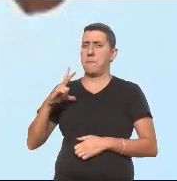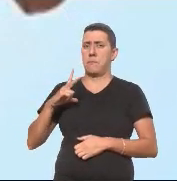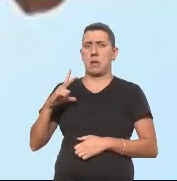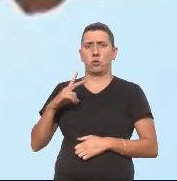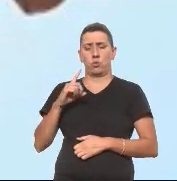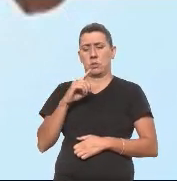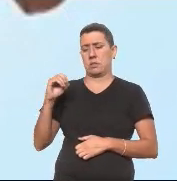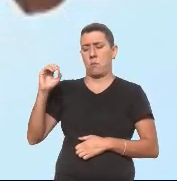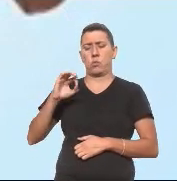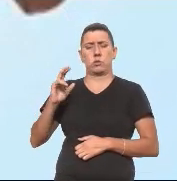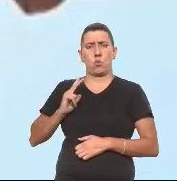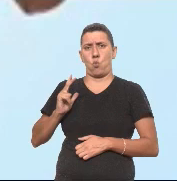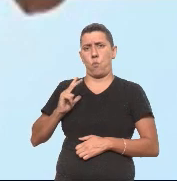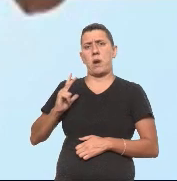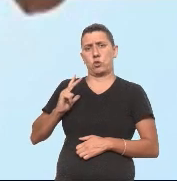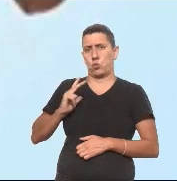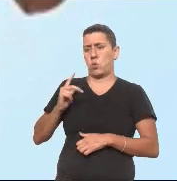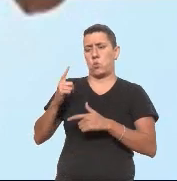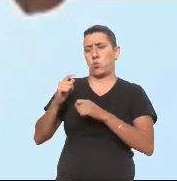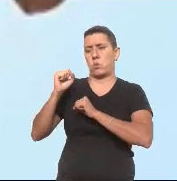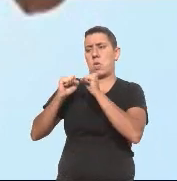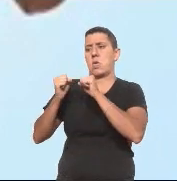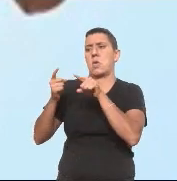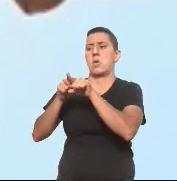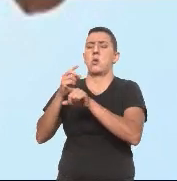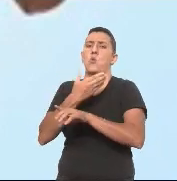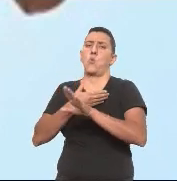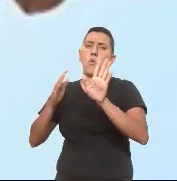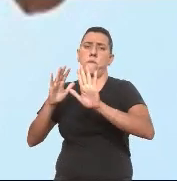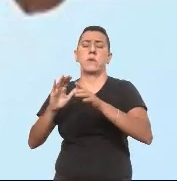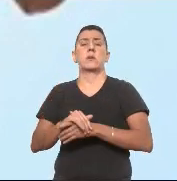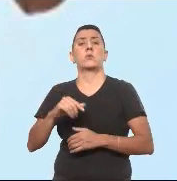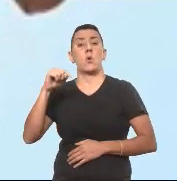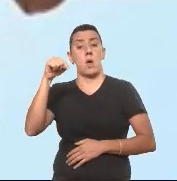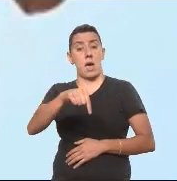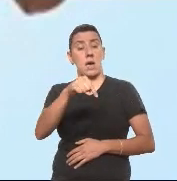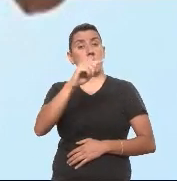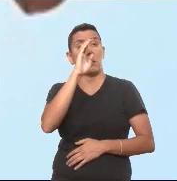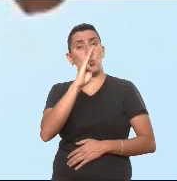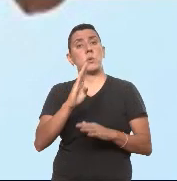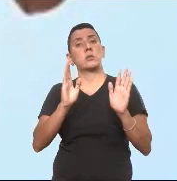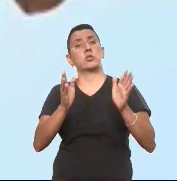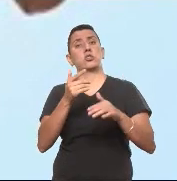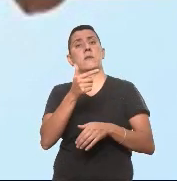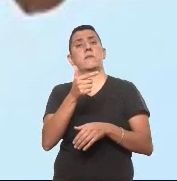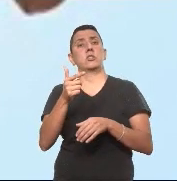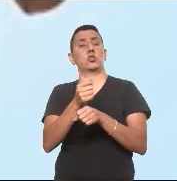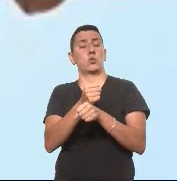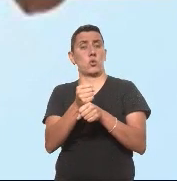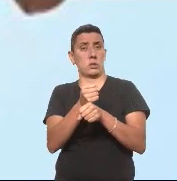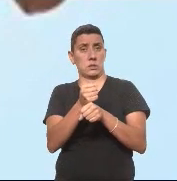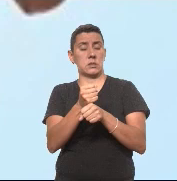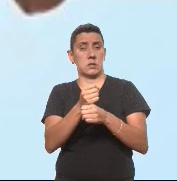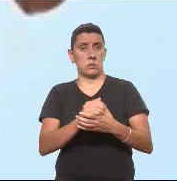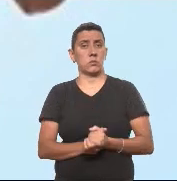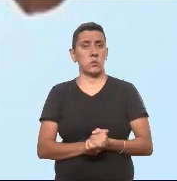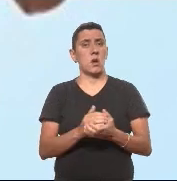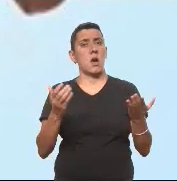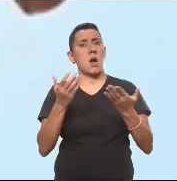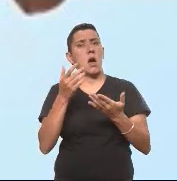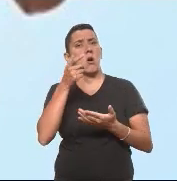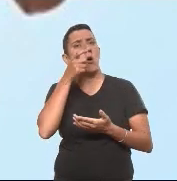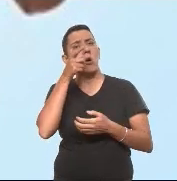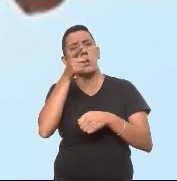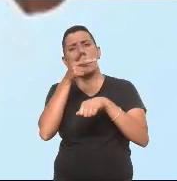1987 e a presente no Brasil há mais de 22 anos vou passar um videozinho para